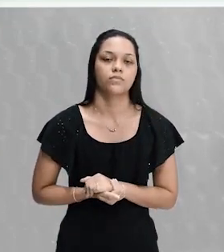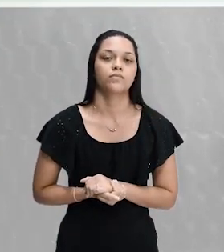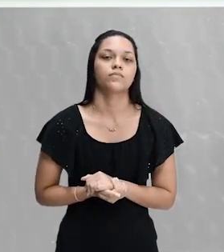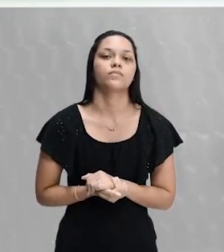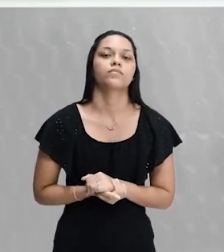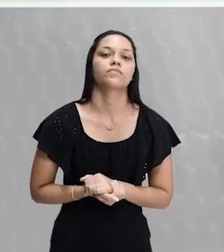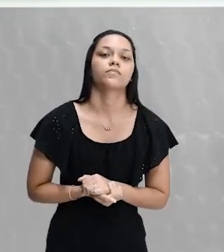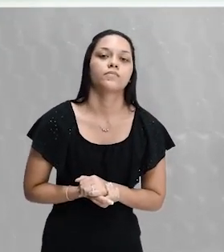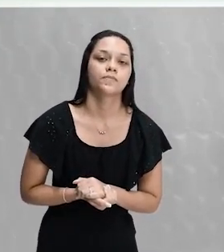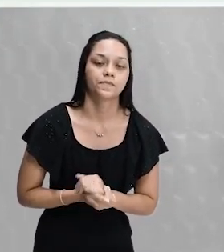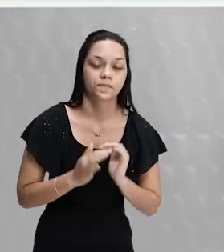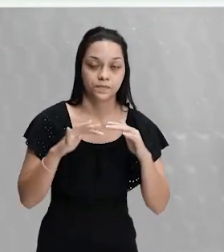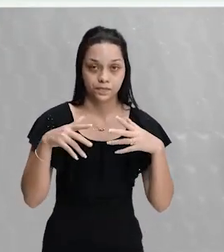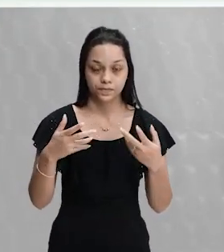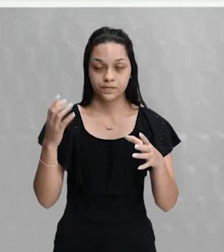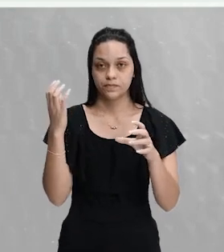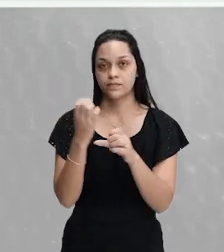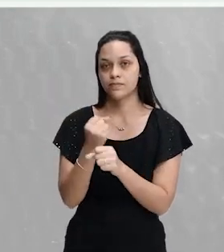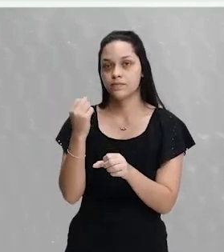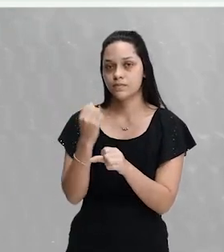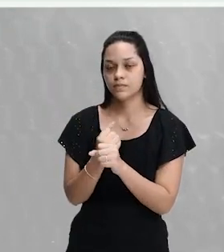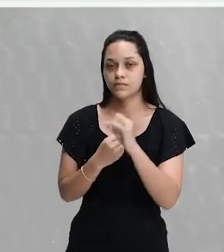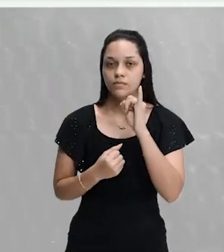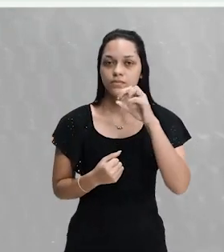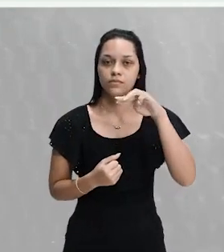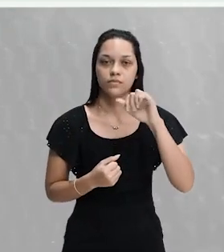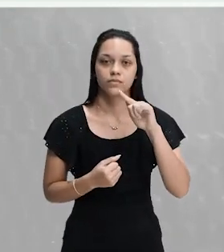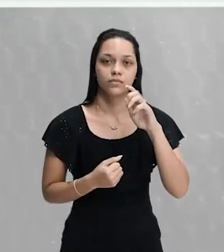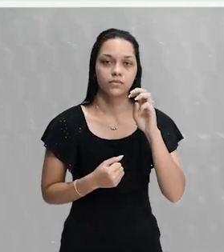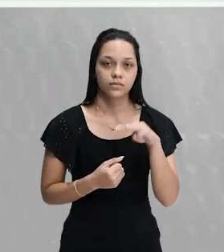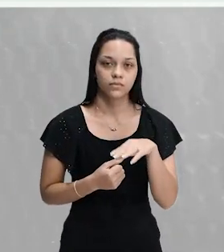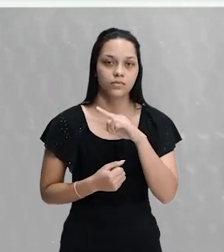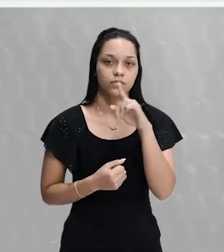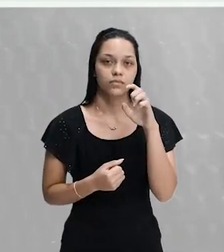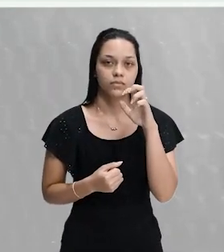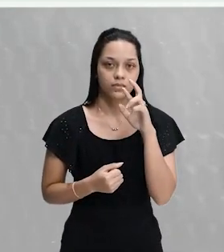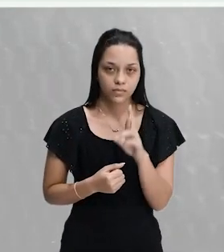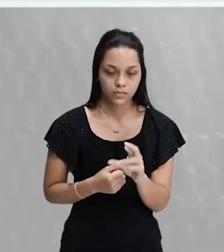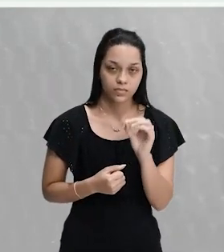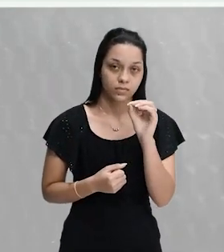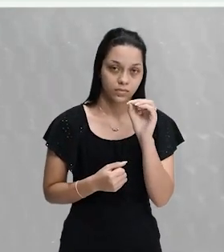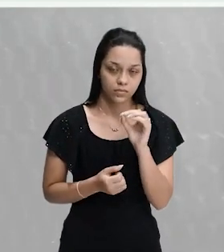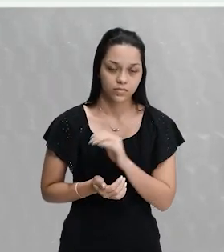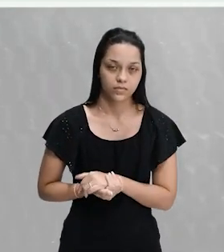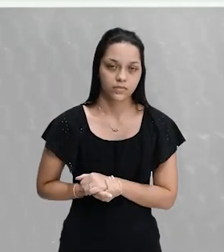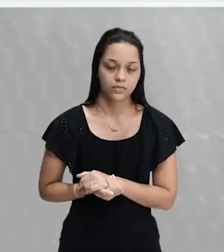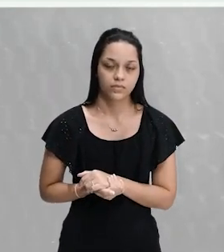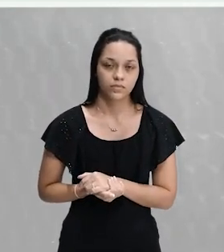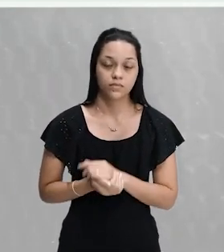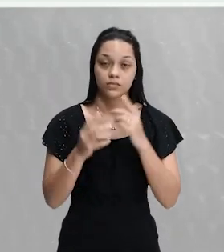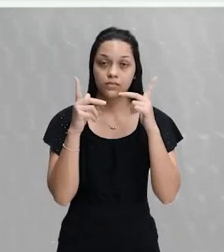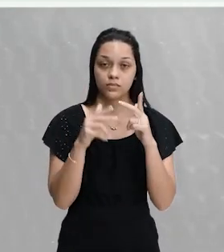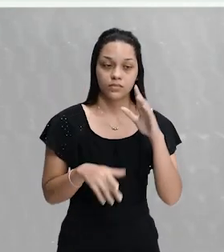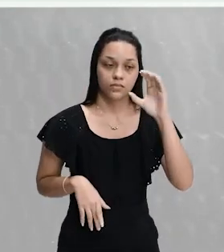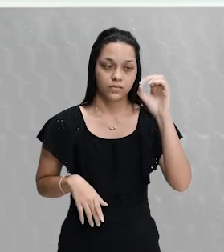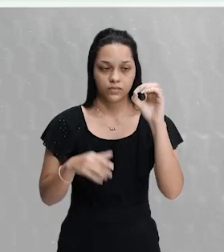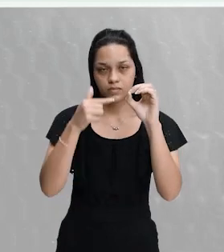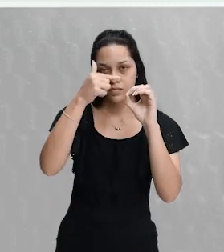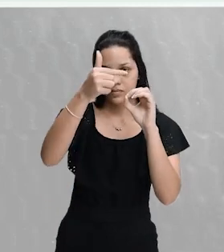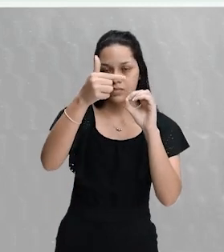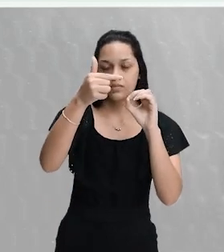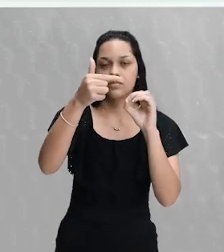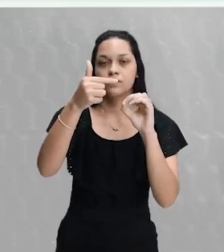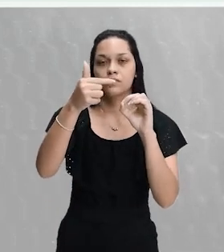Beleza? Vamos calcular agora a imagem do zero. f de 0 vai ser igual a 0 ao